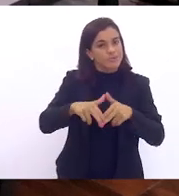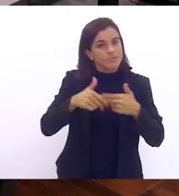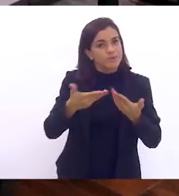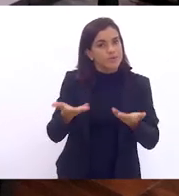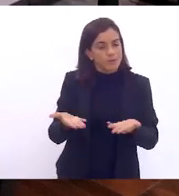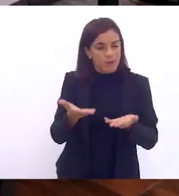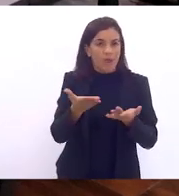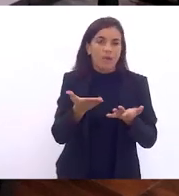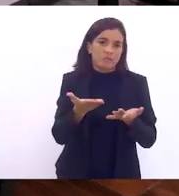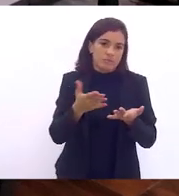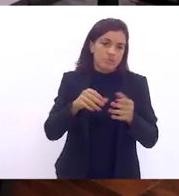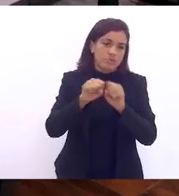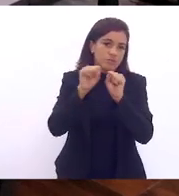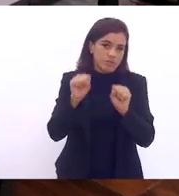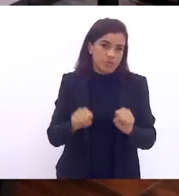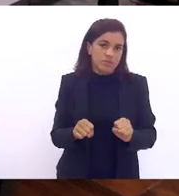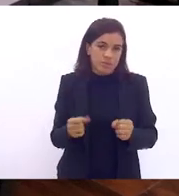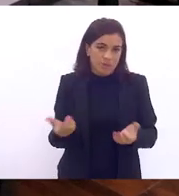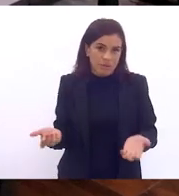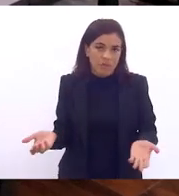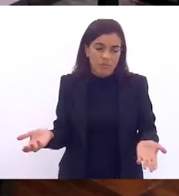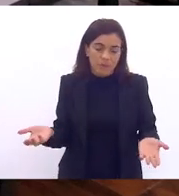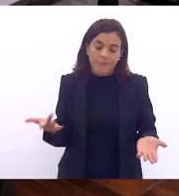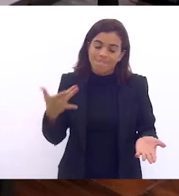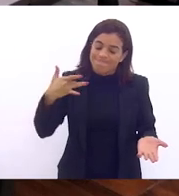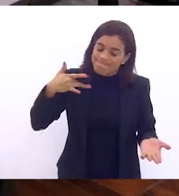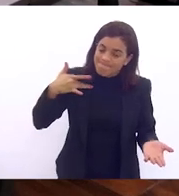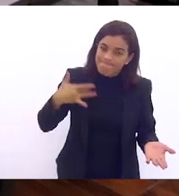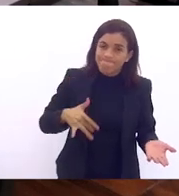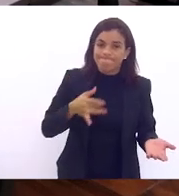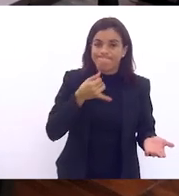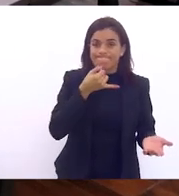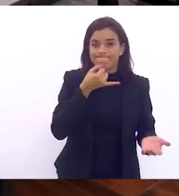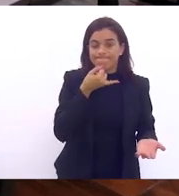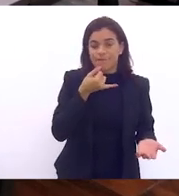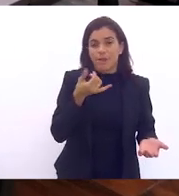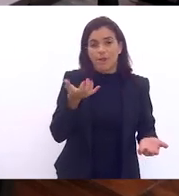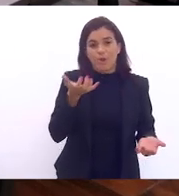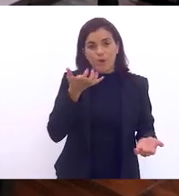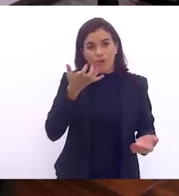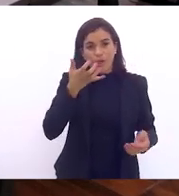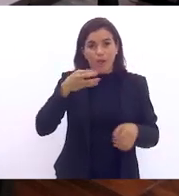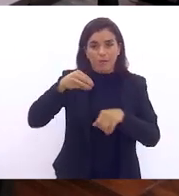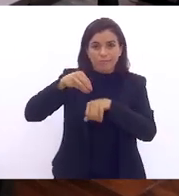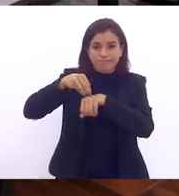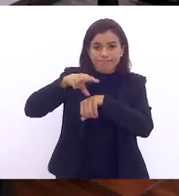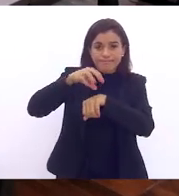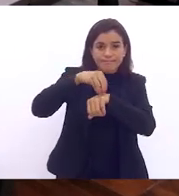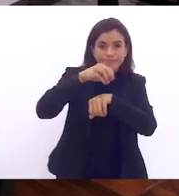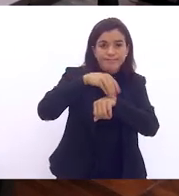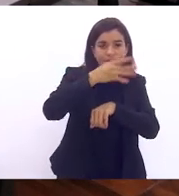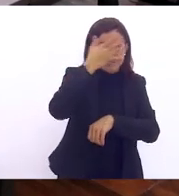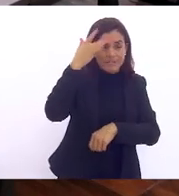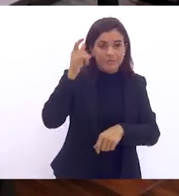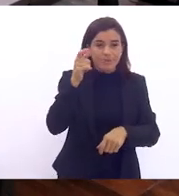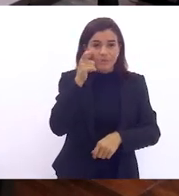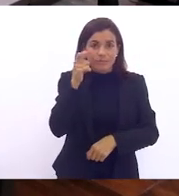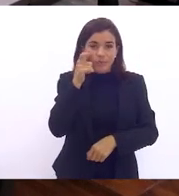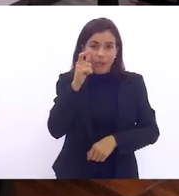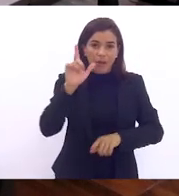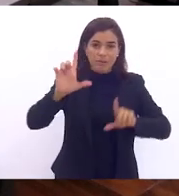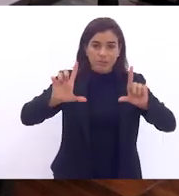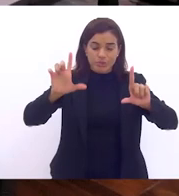esse processo do sistema então lamento eu quero dizer a essas pessoas que estão nos assistindo agora que nós